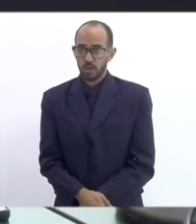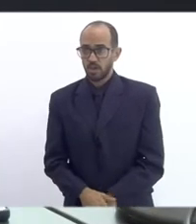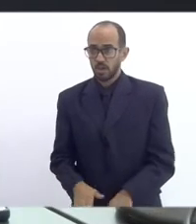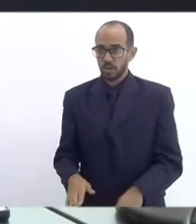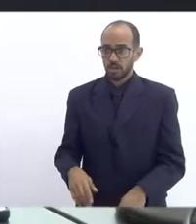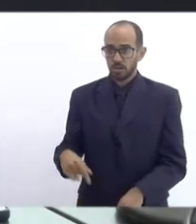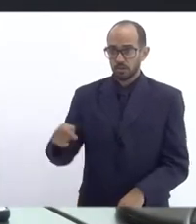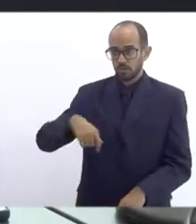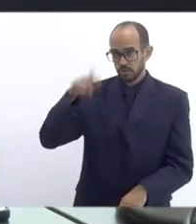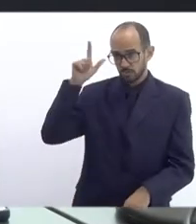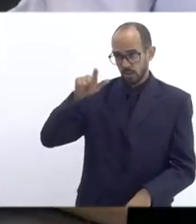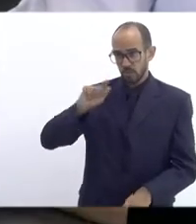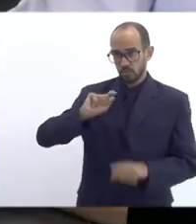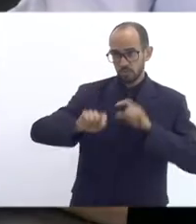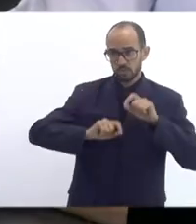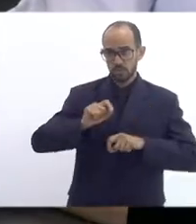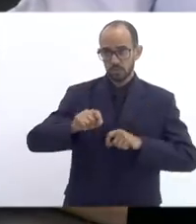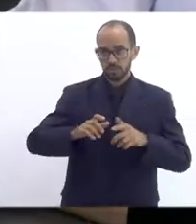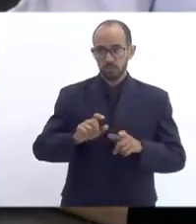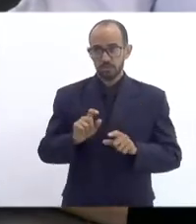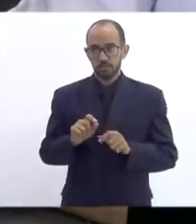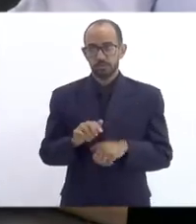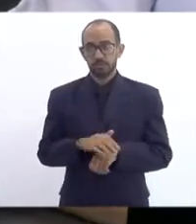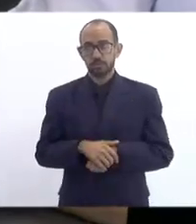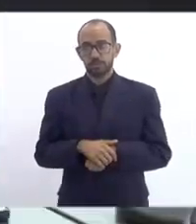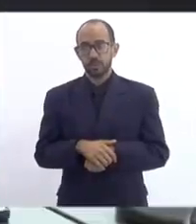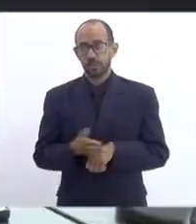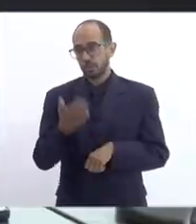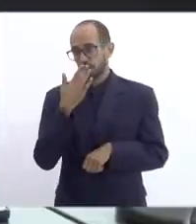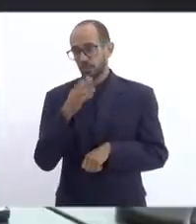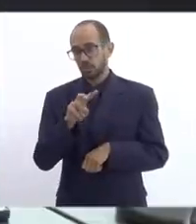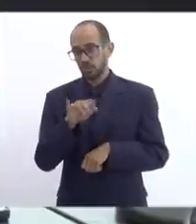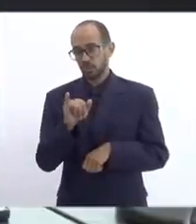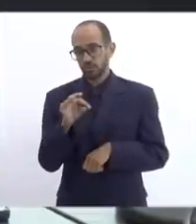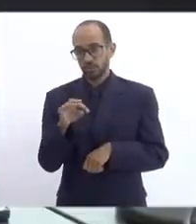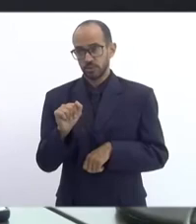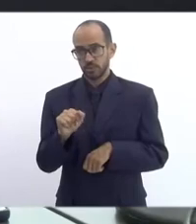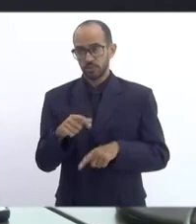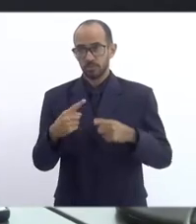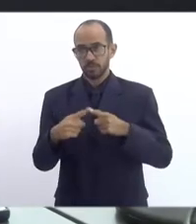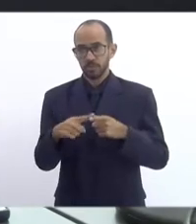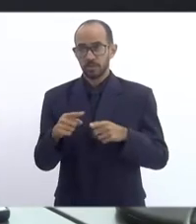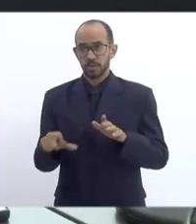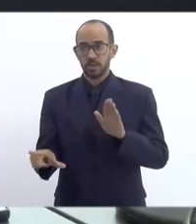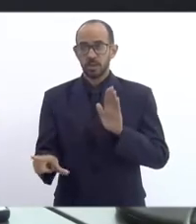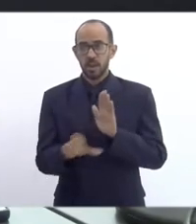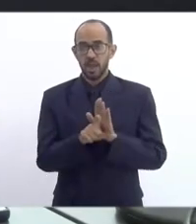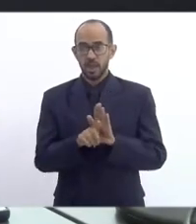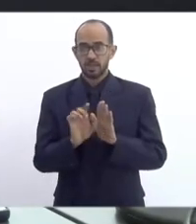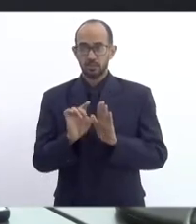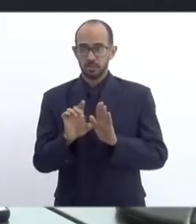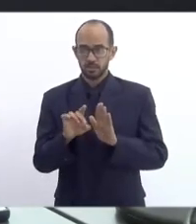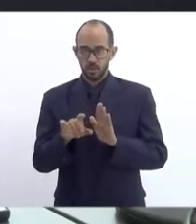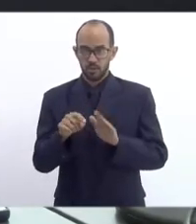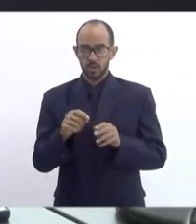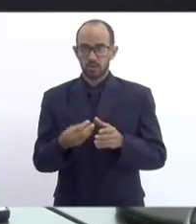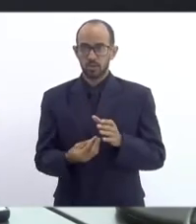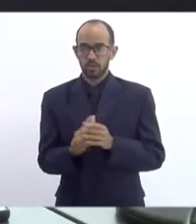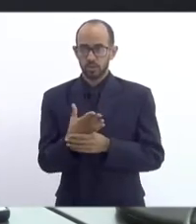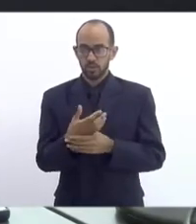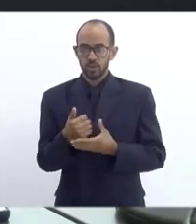a gente Mas tempo de desvio, você quer... Estou pedindo vigista porque tem lei específica, etc. A gente fundamenta